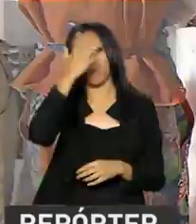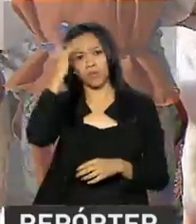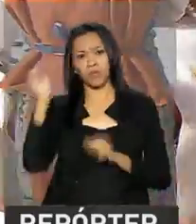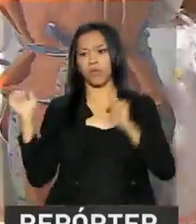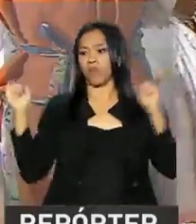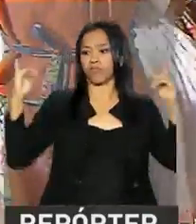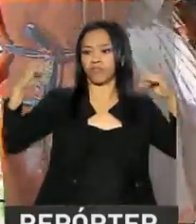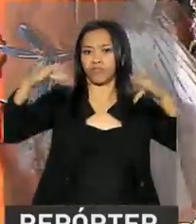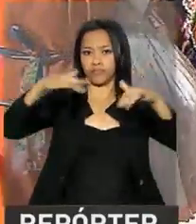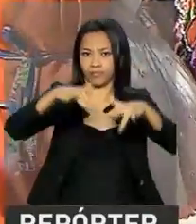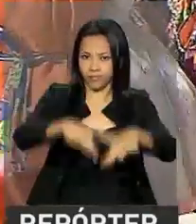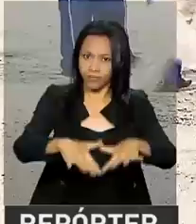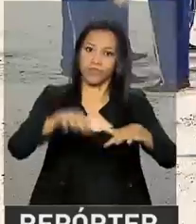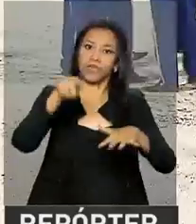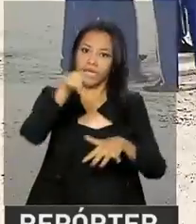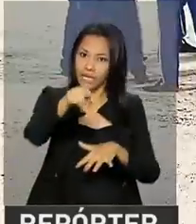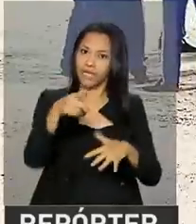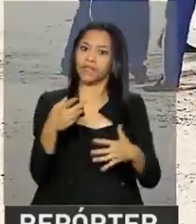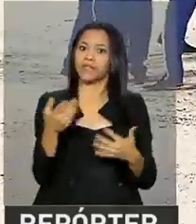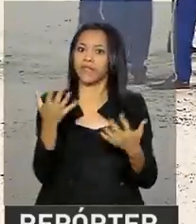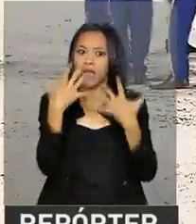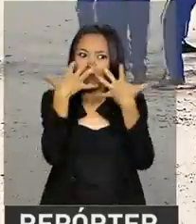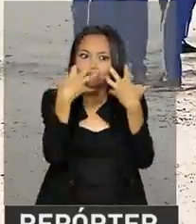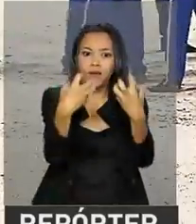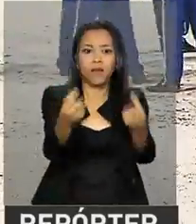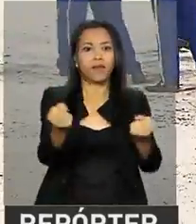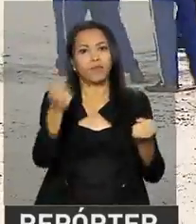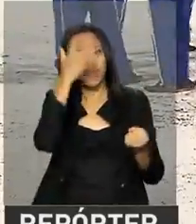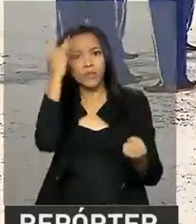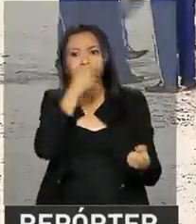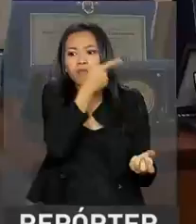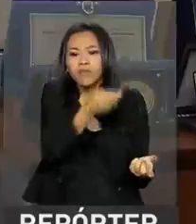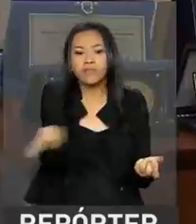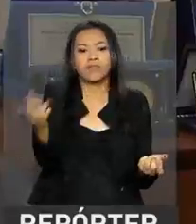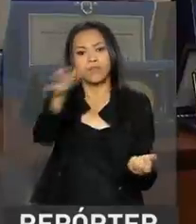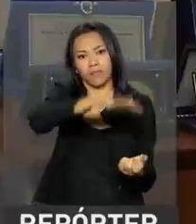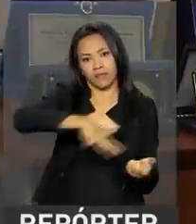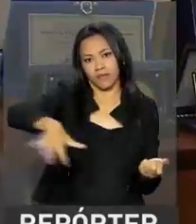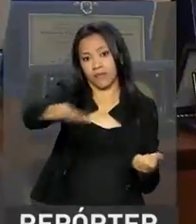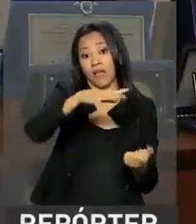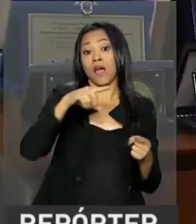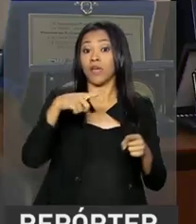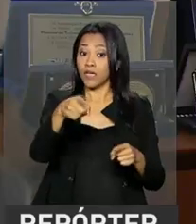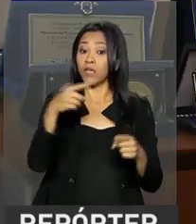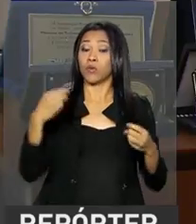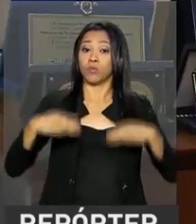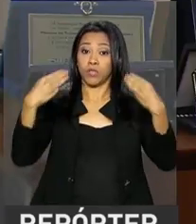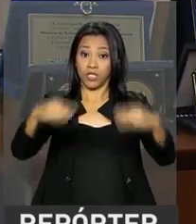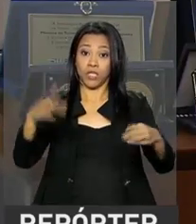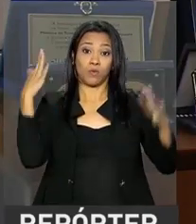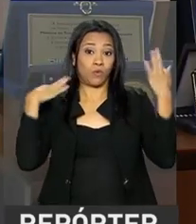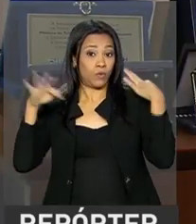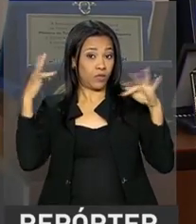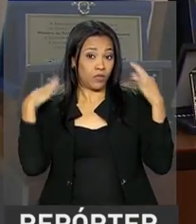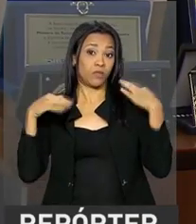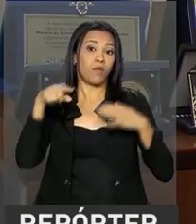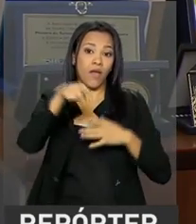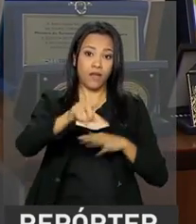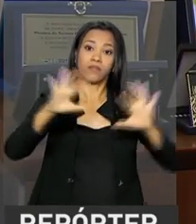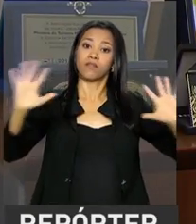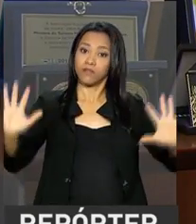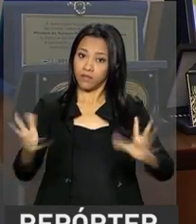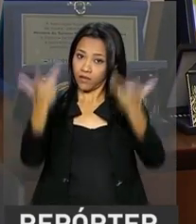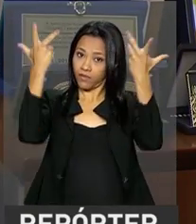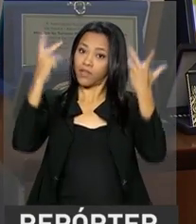que prova o potencial desses eventos para atrair visitantes e se depender do Ministério do Turismo a celebração cultural será